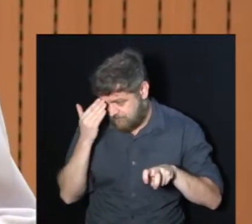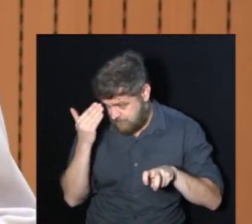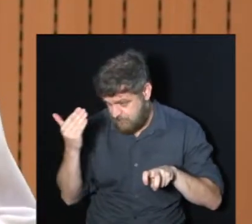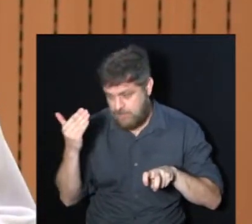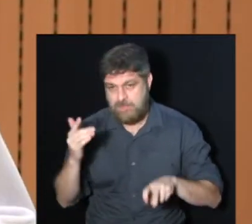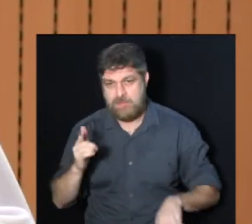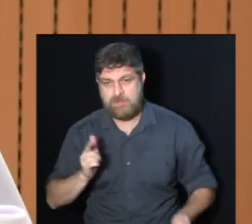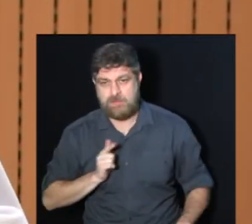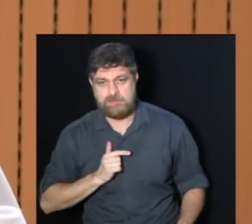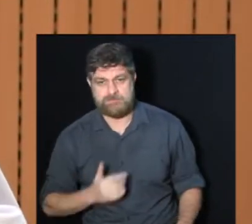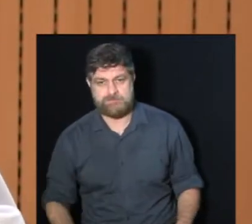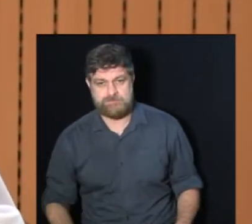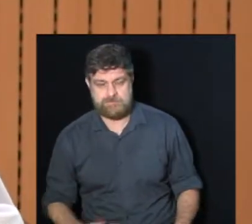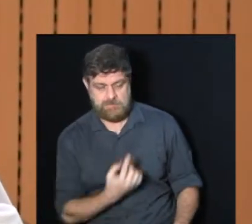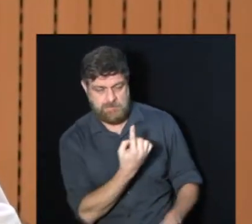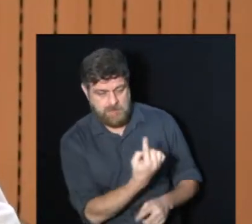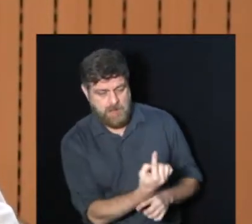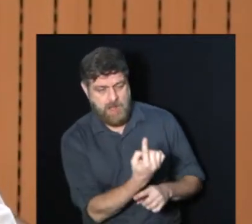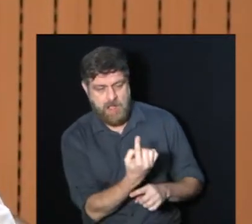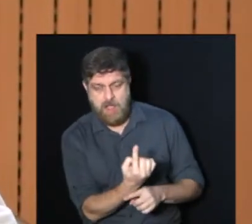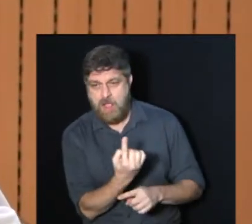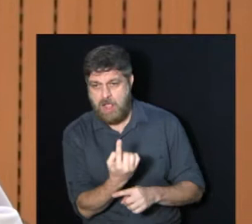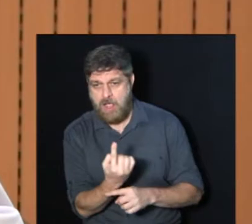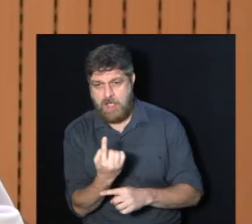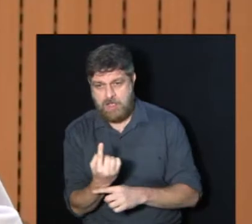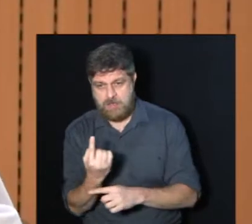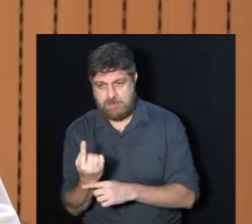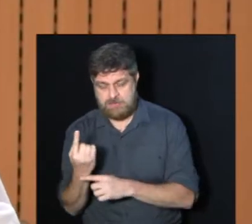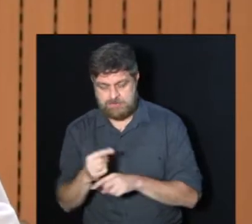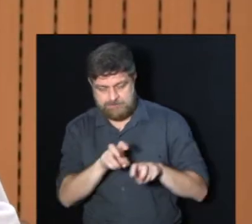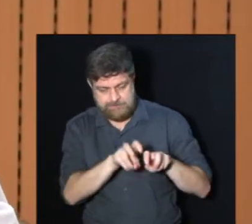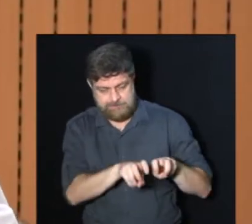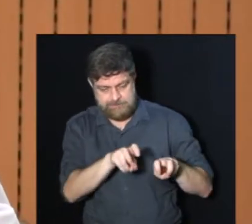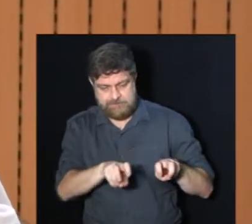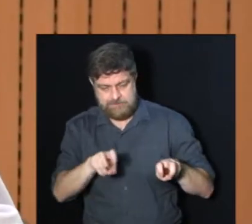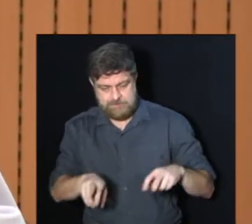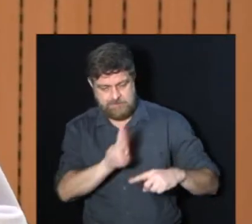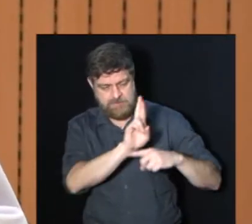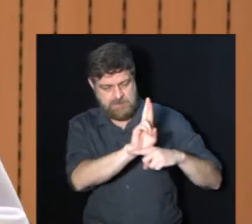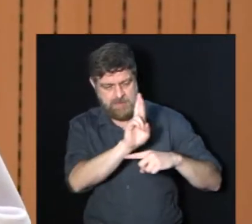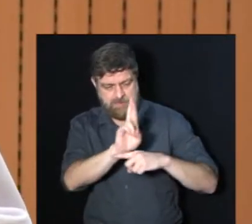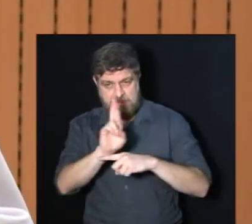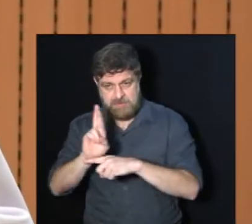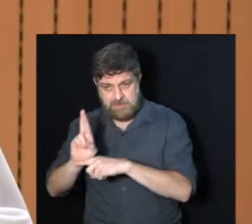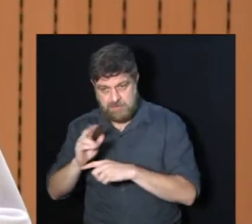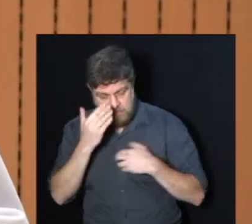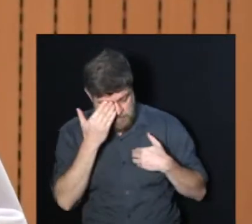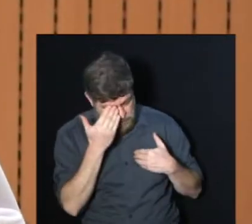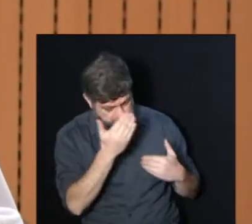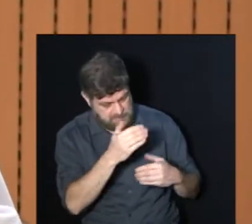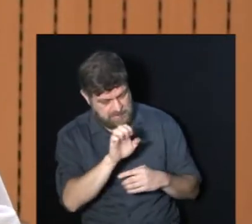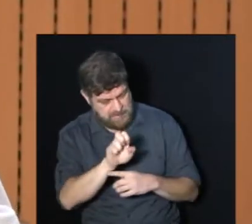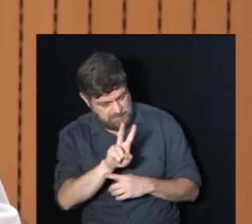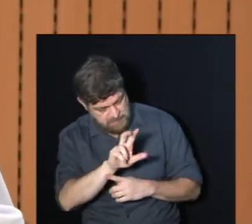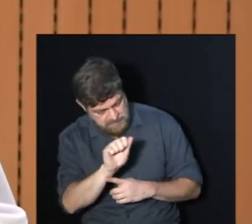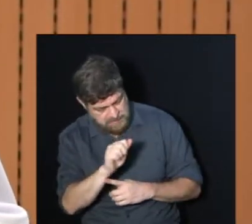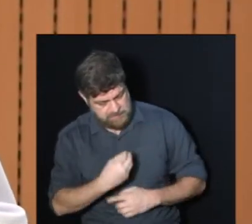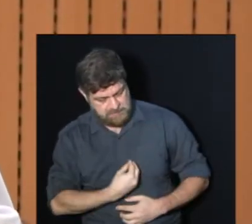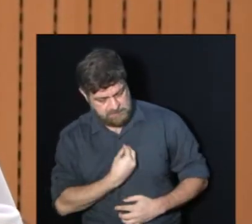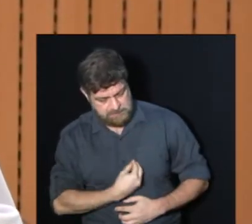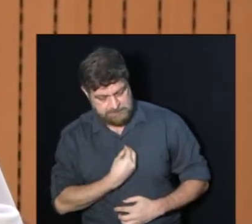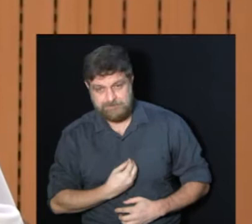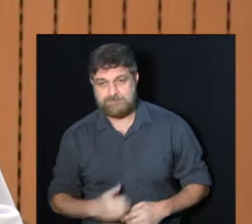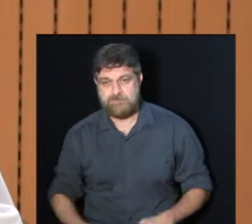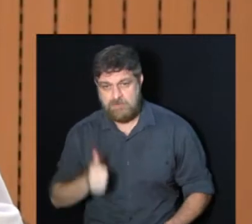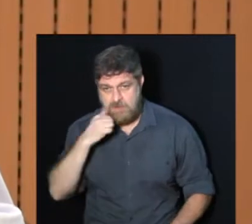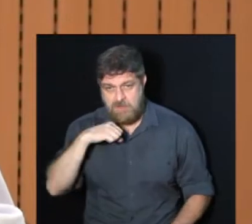Ana Carolina, agradeço a Fernanda, a Maria Regina, a Eva, muito obrigada, Eva, por estar conosco, a Mãe Dango